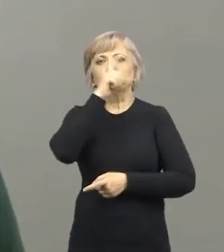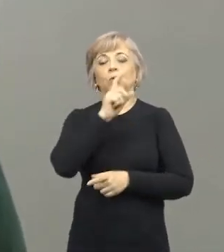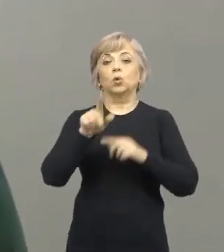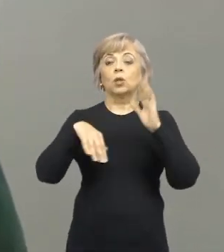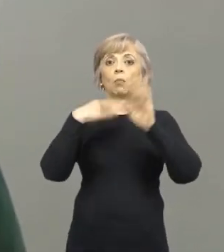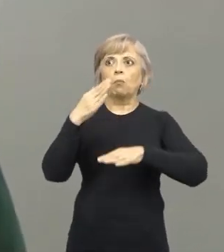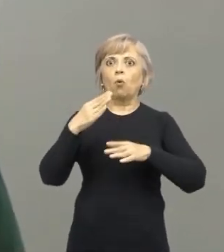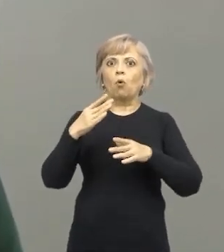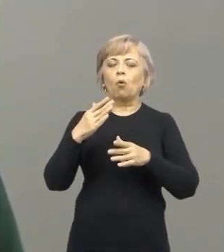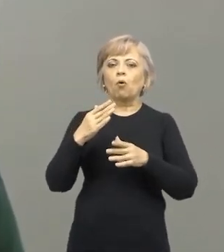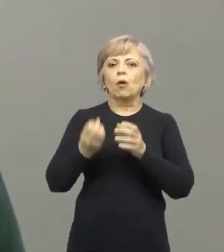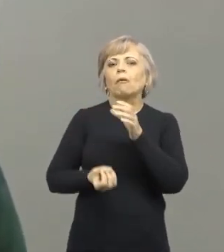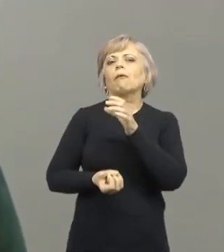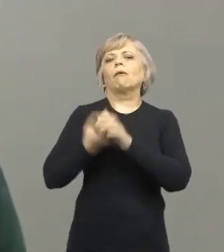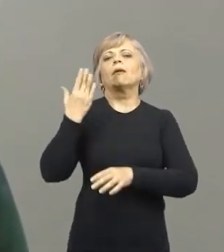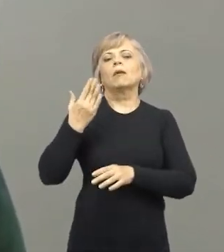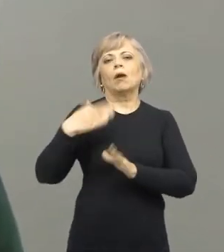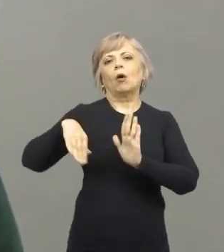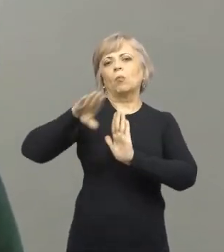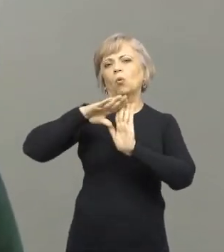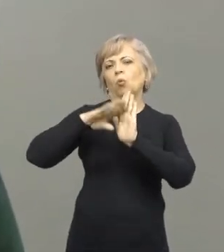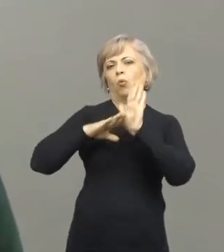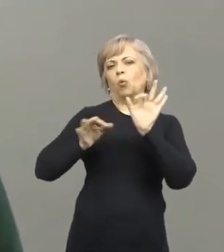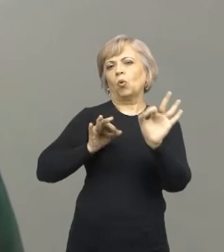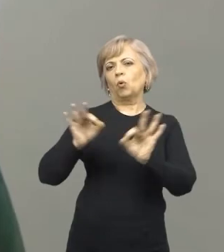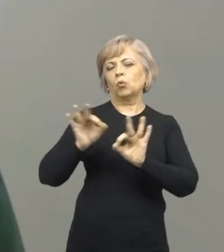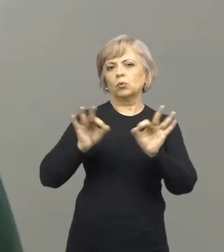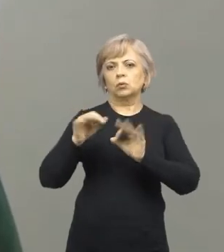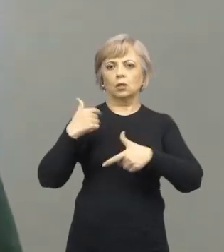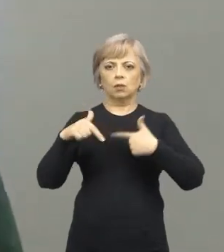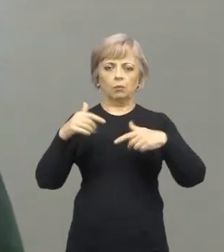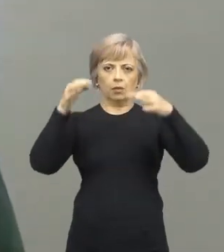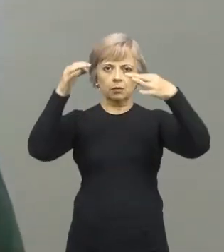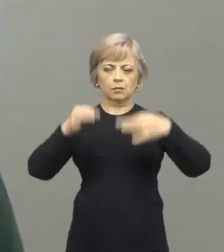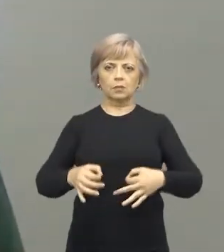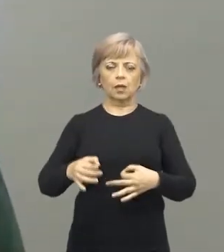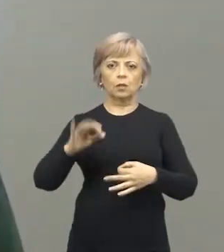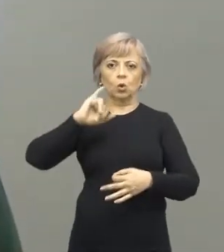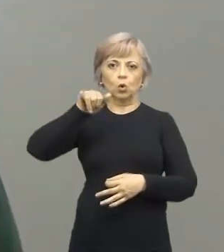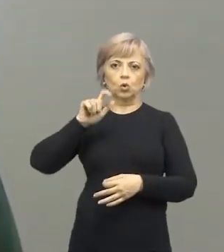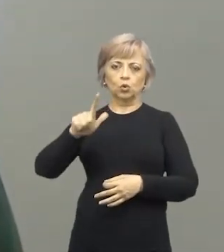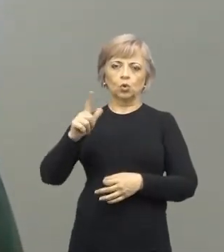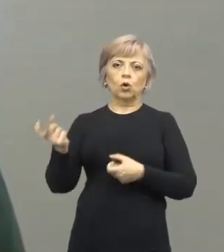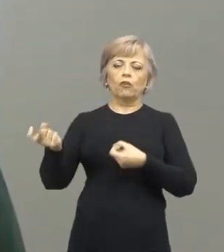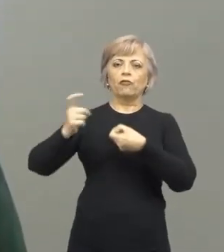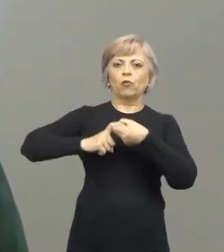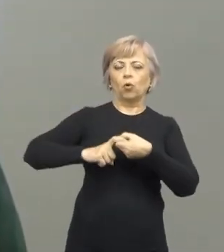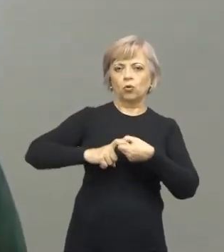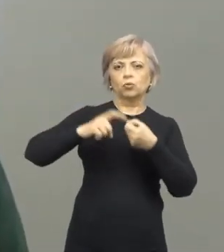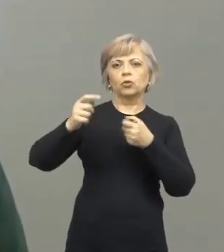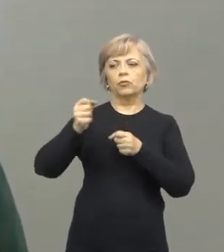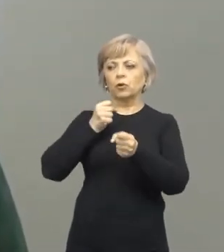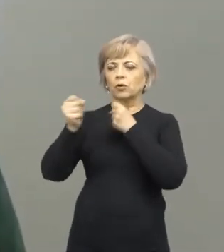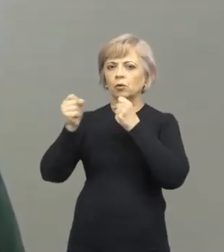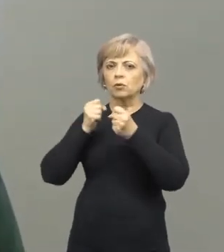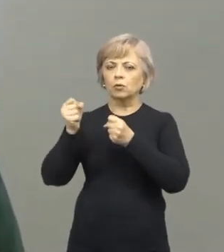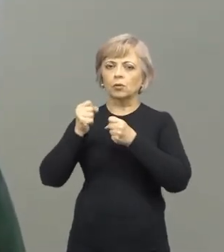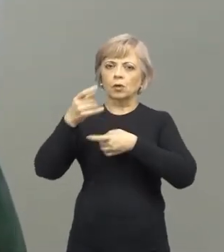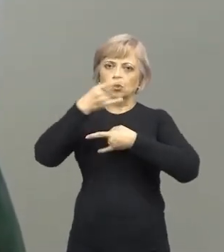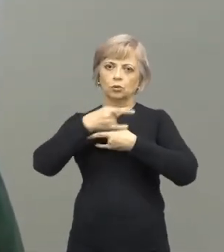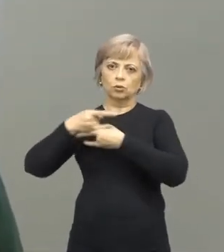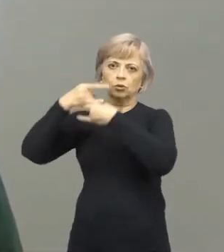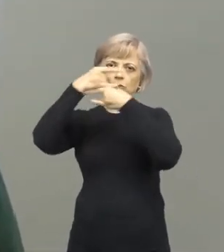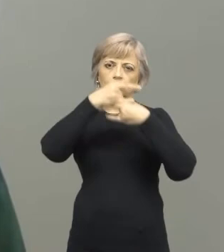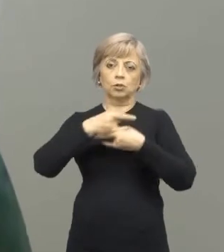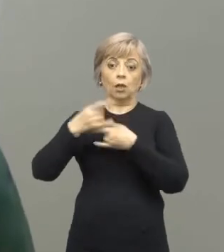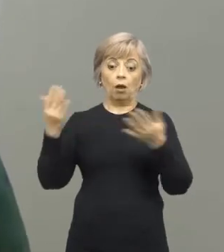uma logística que nos permitiu trabalhar de forma adequada, e desde julho retomamos as oitivas através de meios